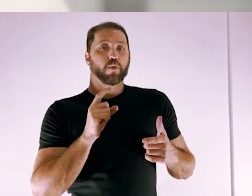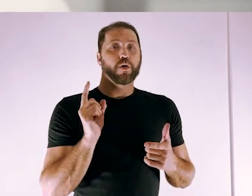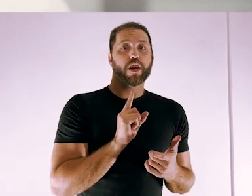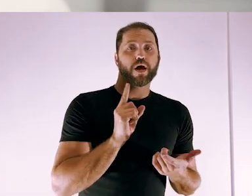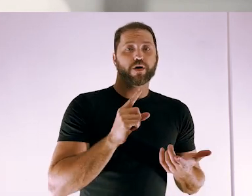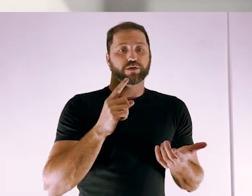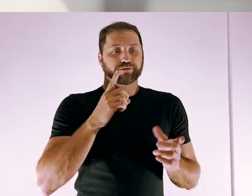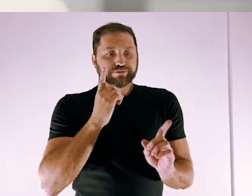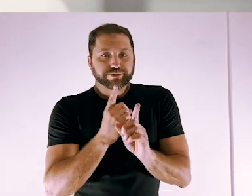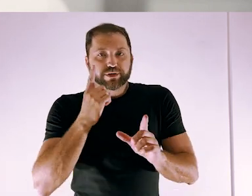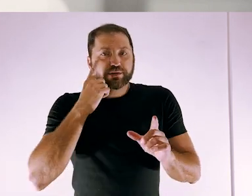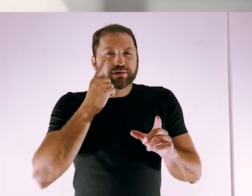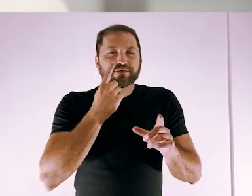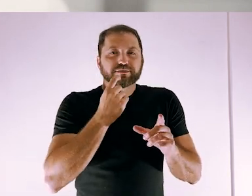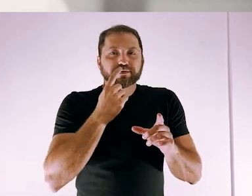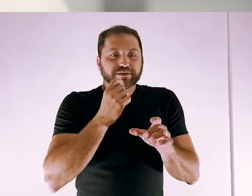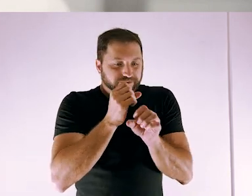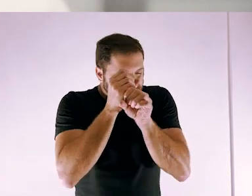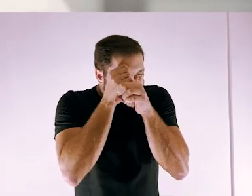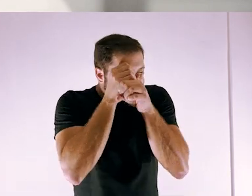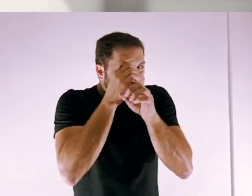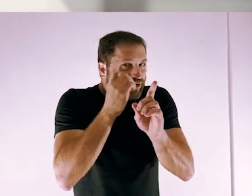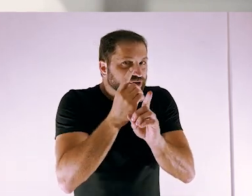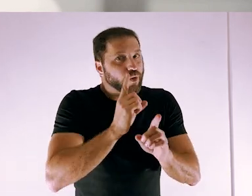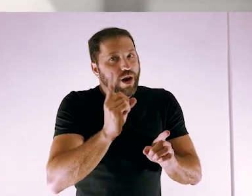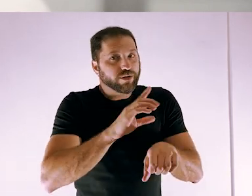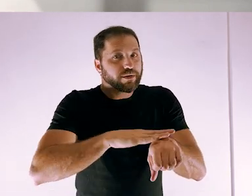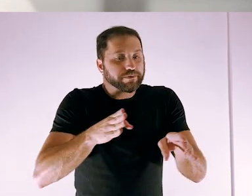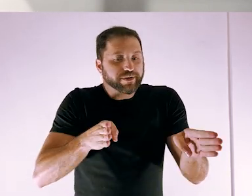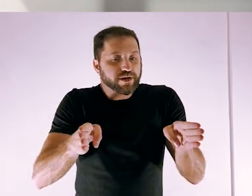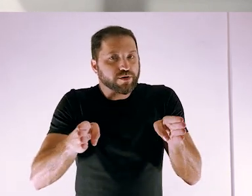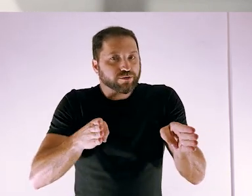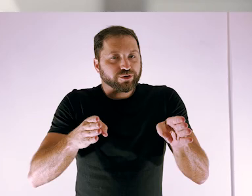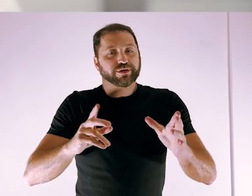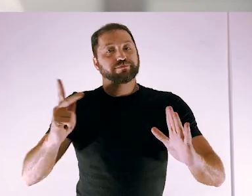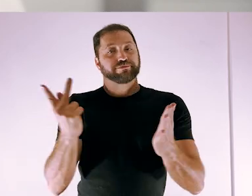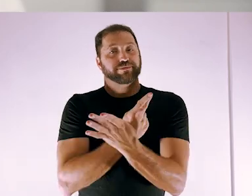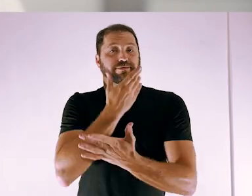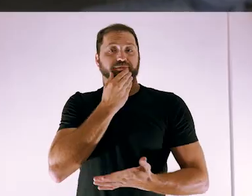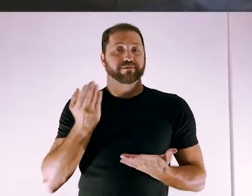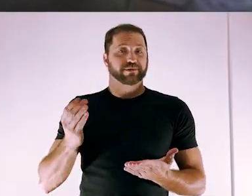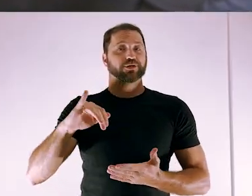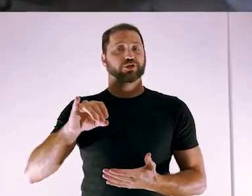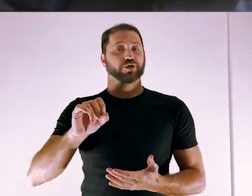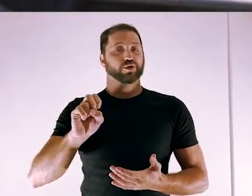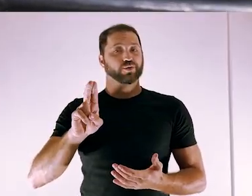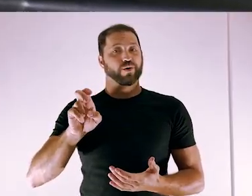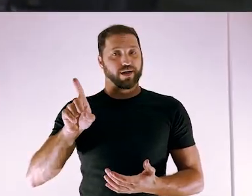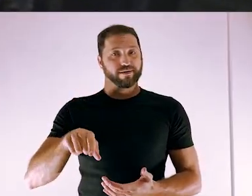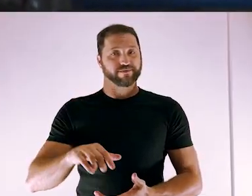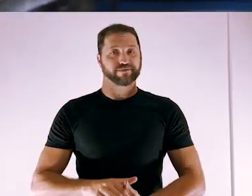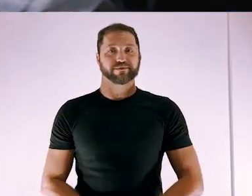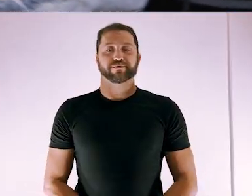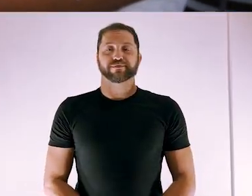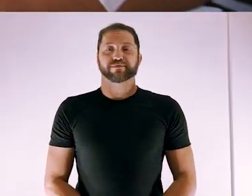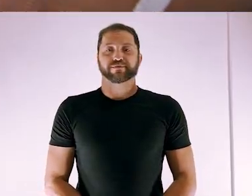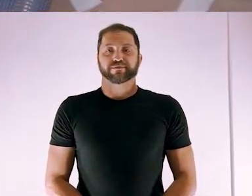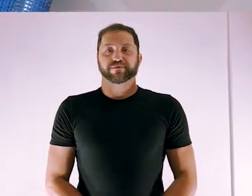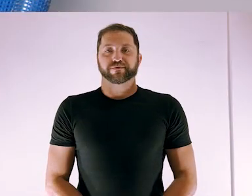doença infecciosa pode ser diagnosticada através de exames de laboratório, que é o caso do